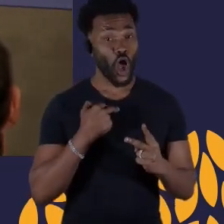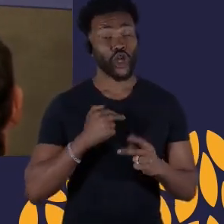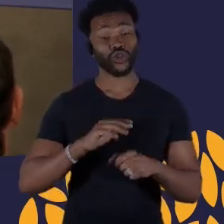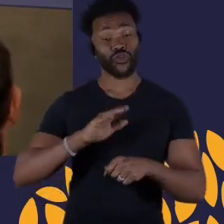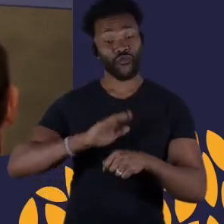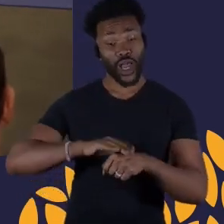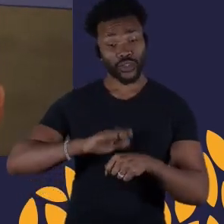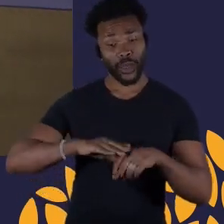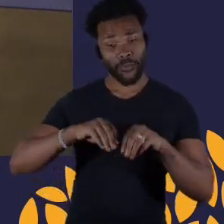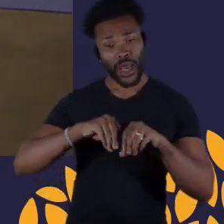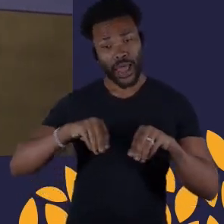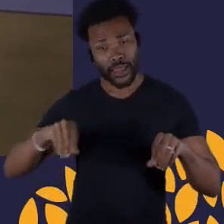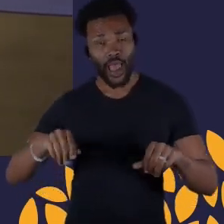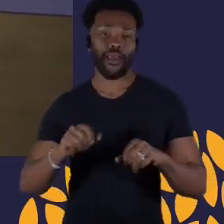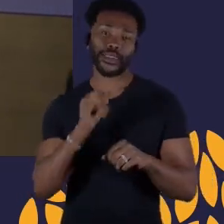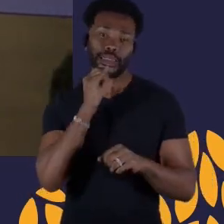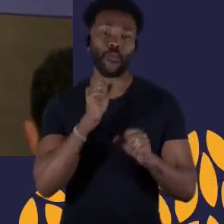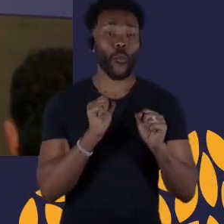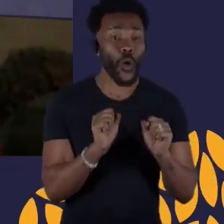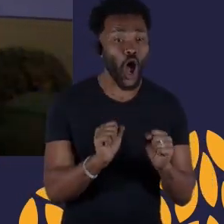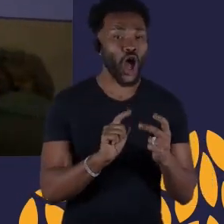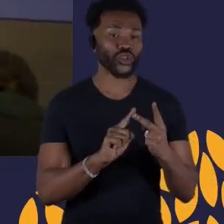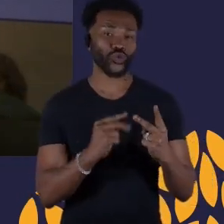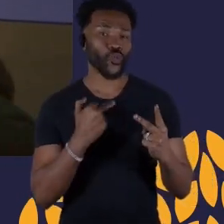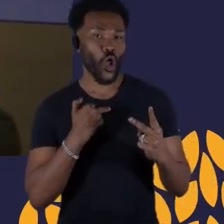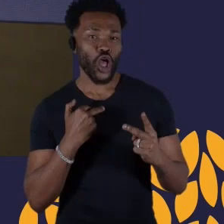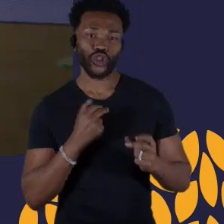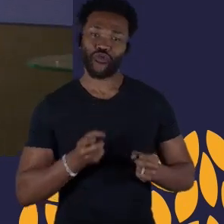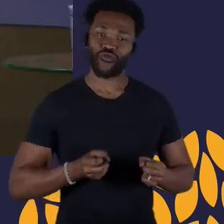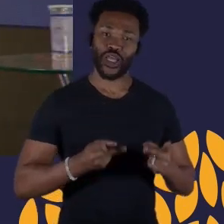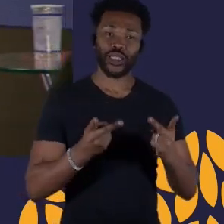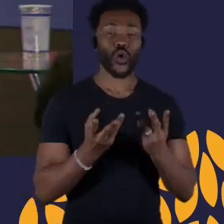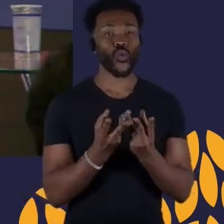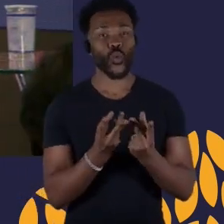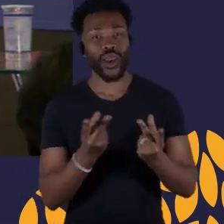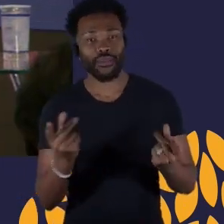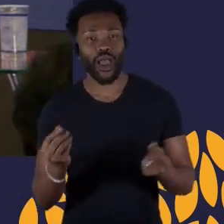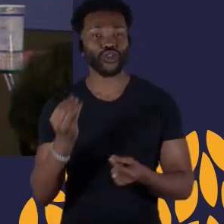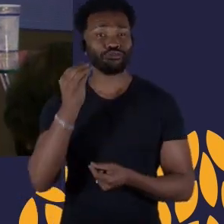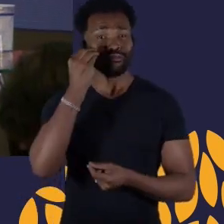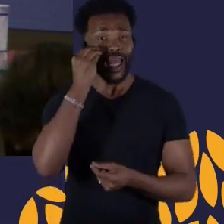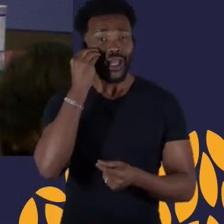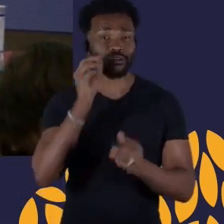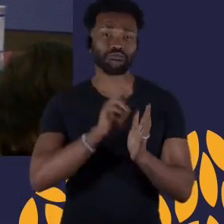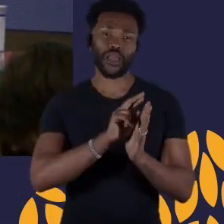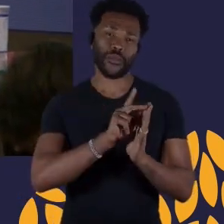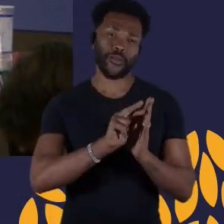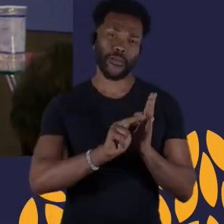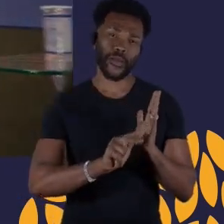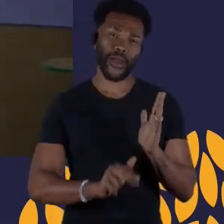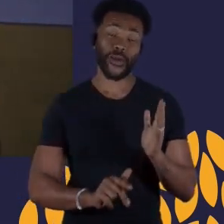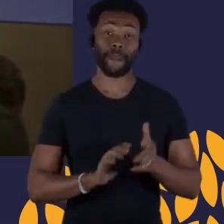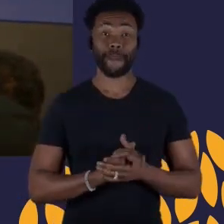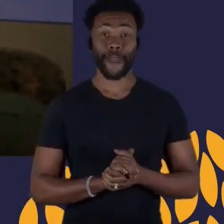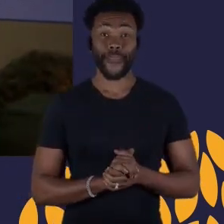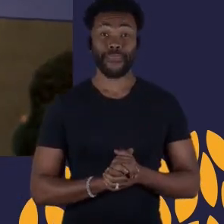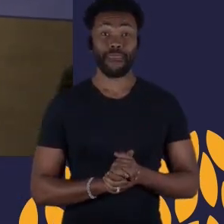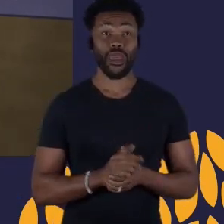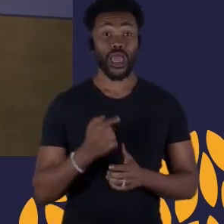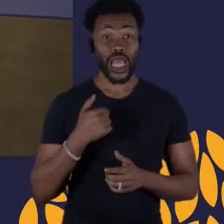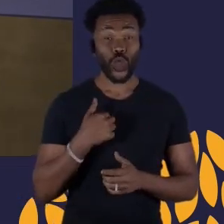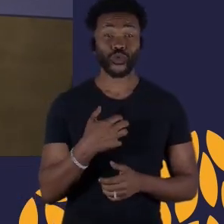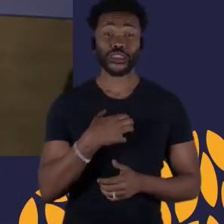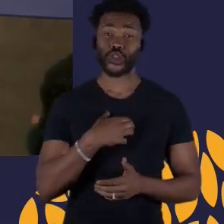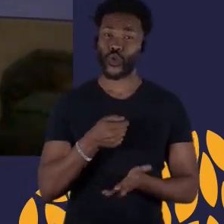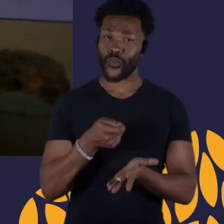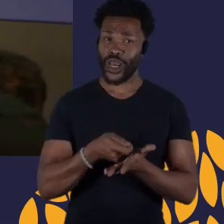produzir, quem pode e não pode vender, qualidade, testagem, etc. Eu sinto a